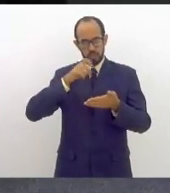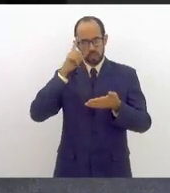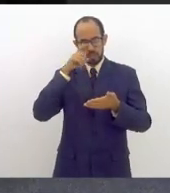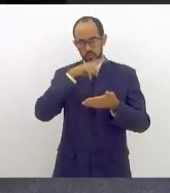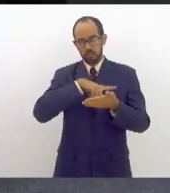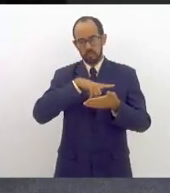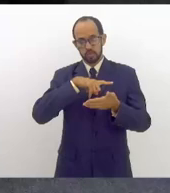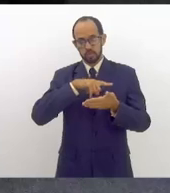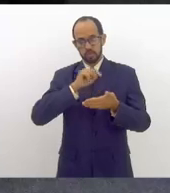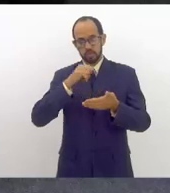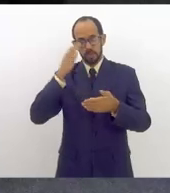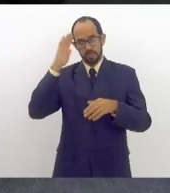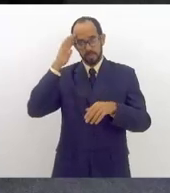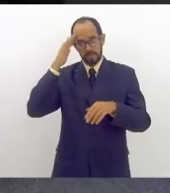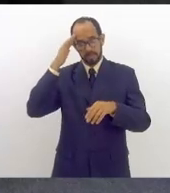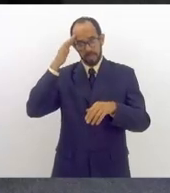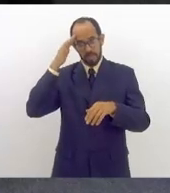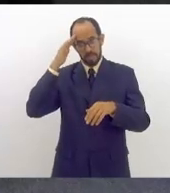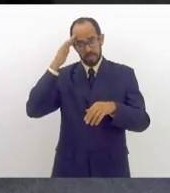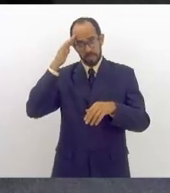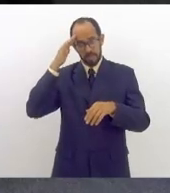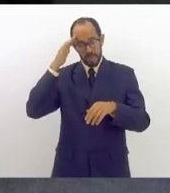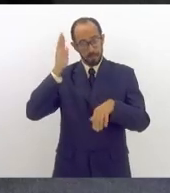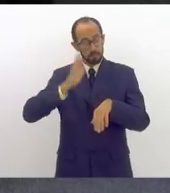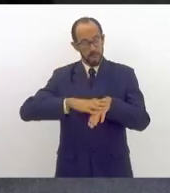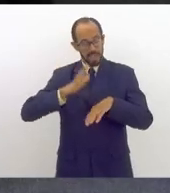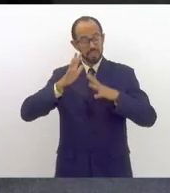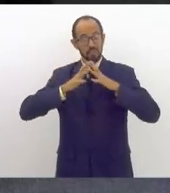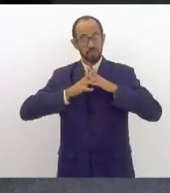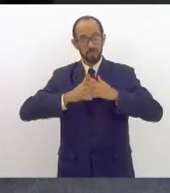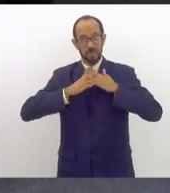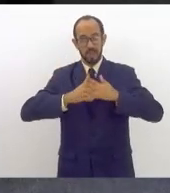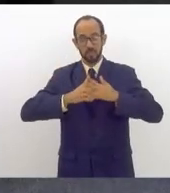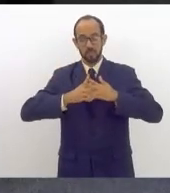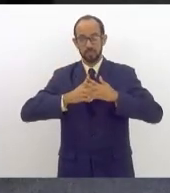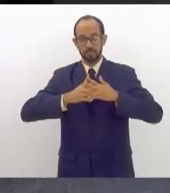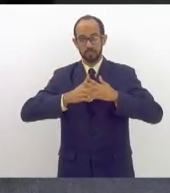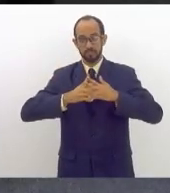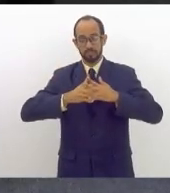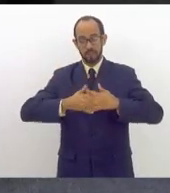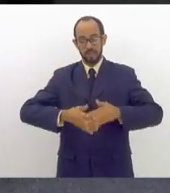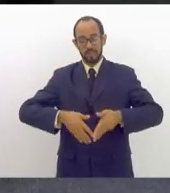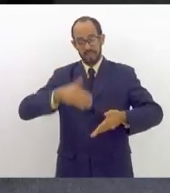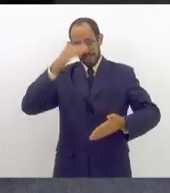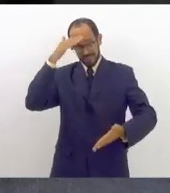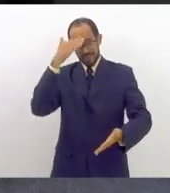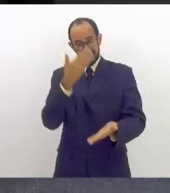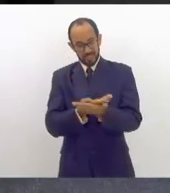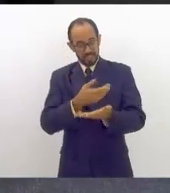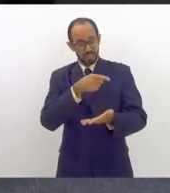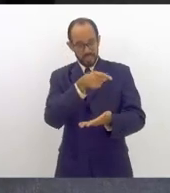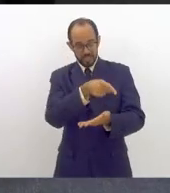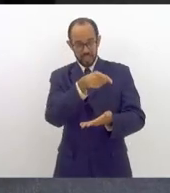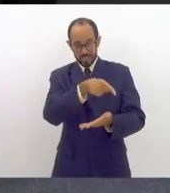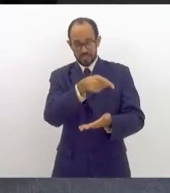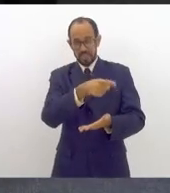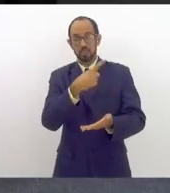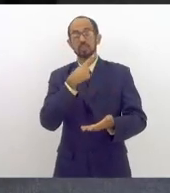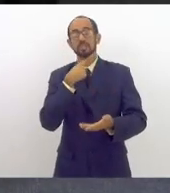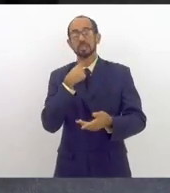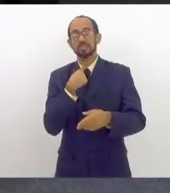difícil, para entender mais ainda, para ter convicção de que é esse o desejo